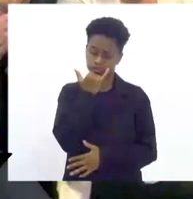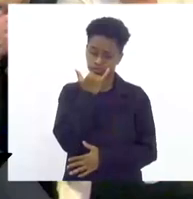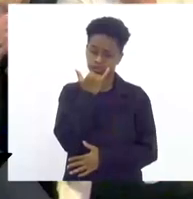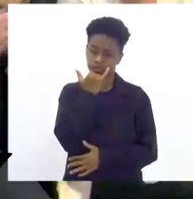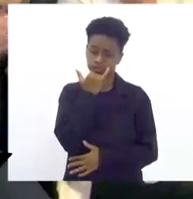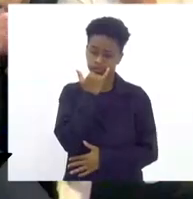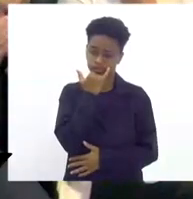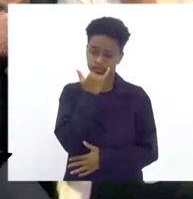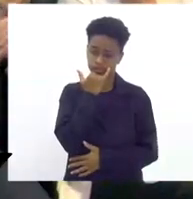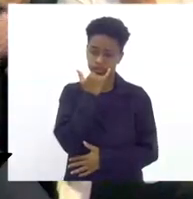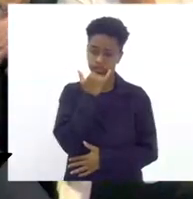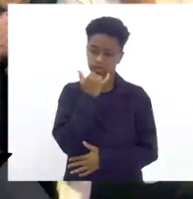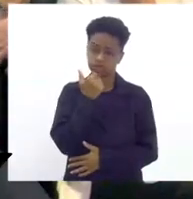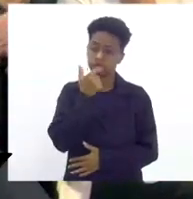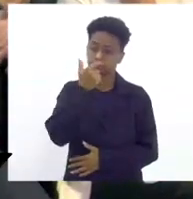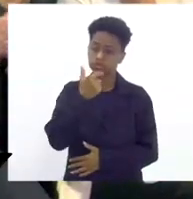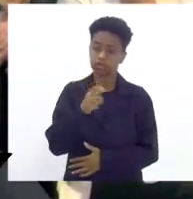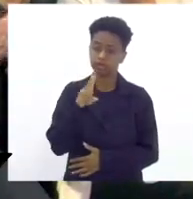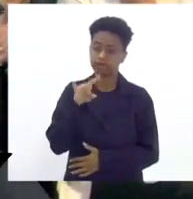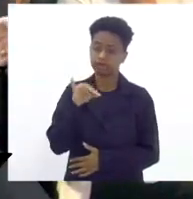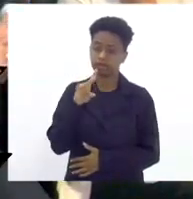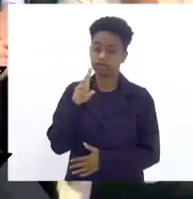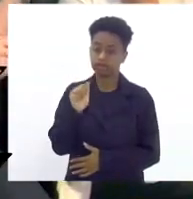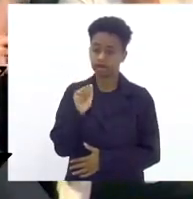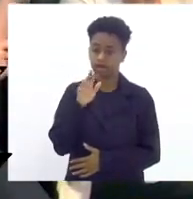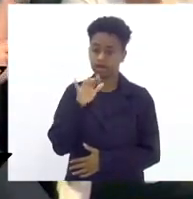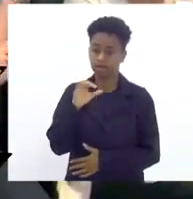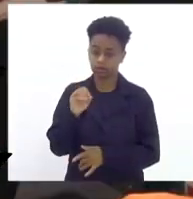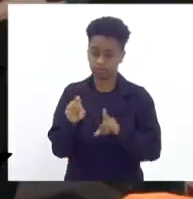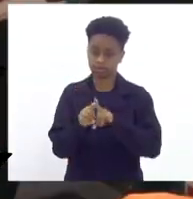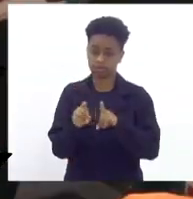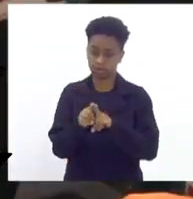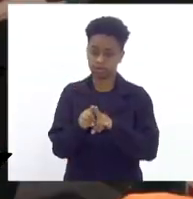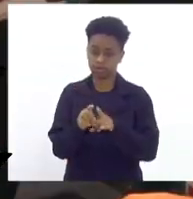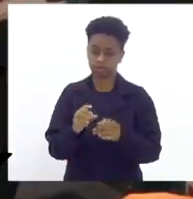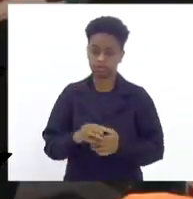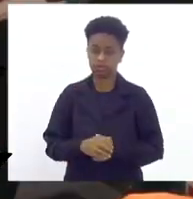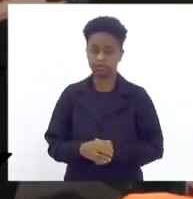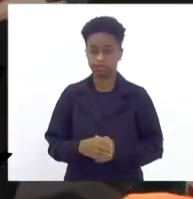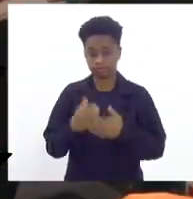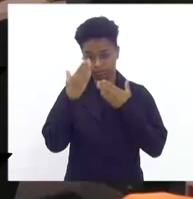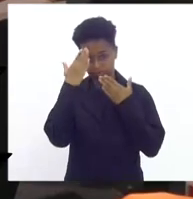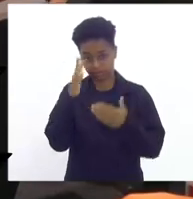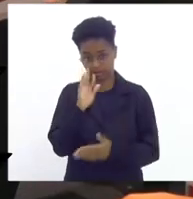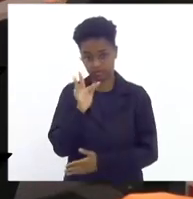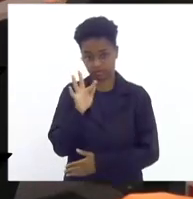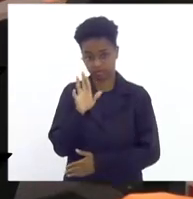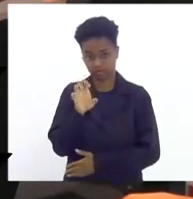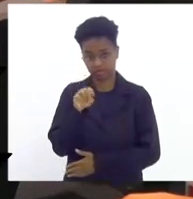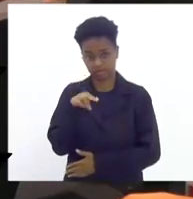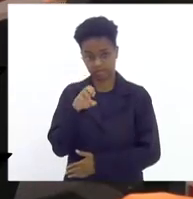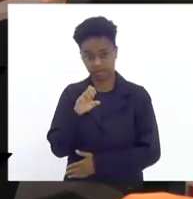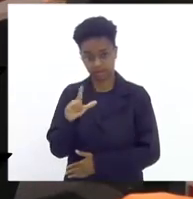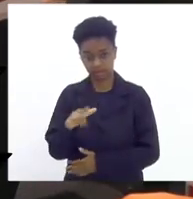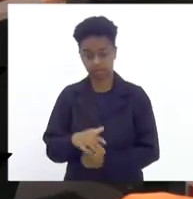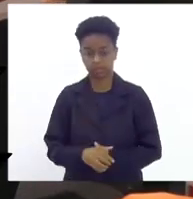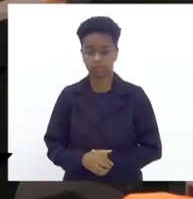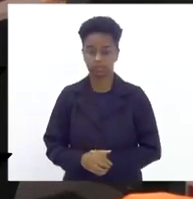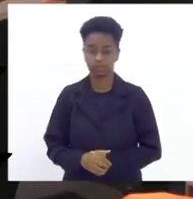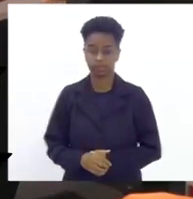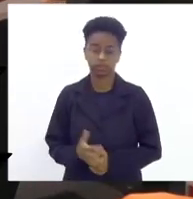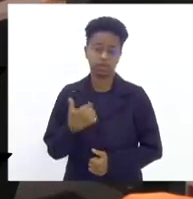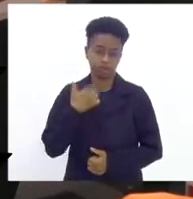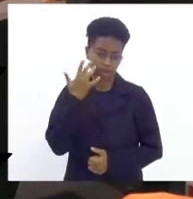sou do Viva Rio também Muito obrigado frenel acho que há